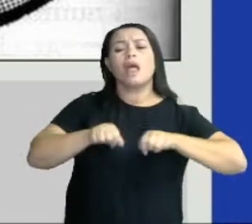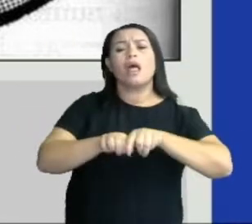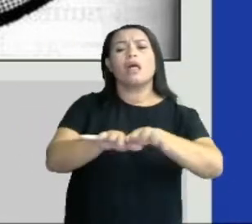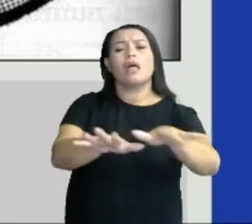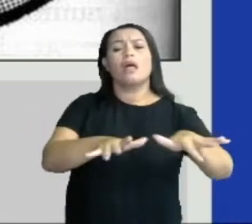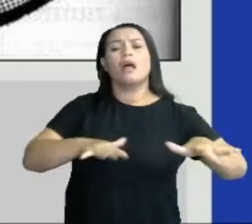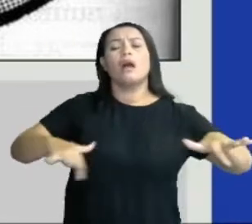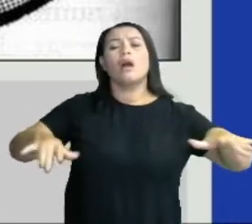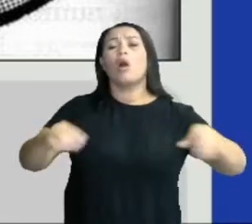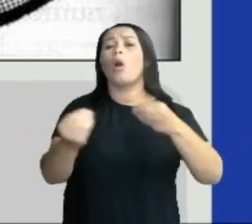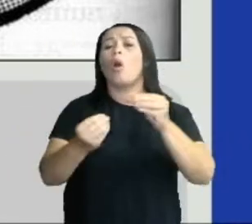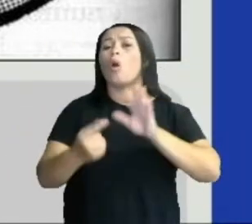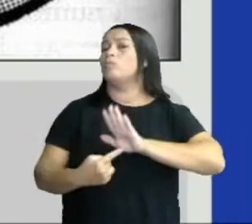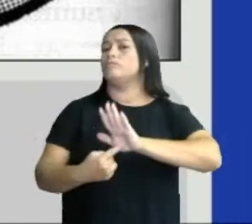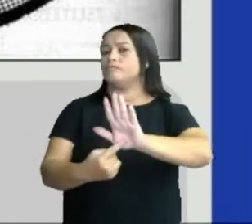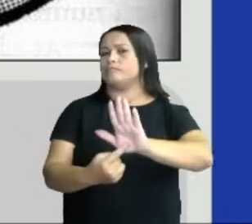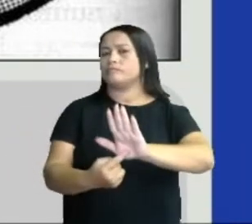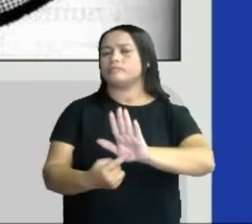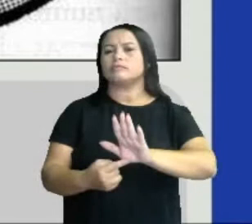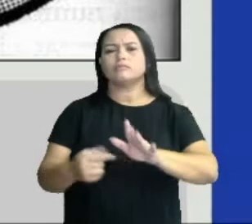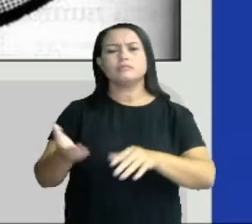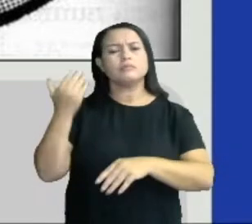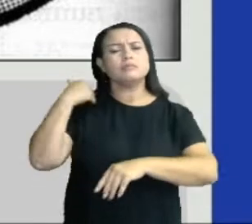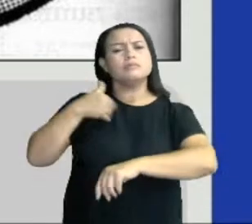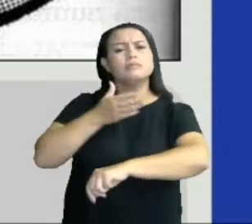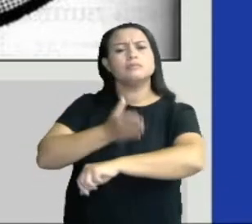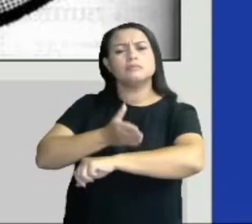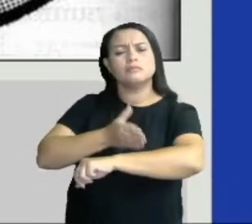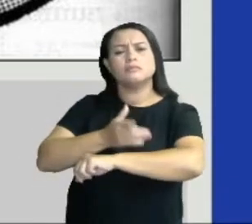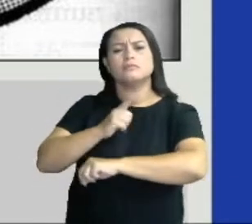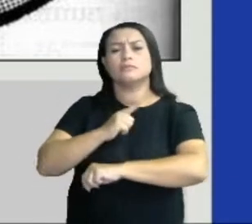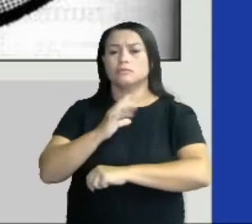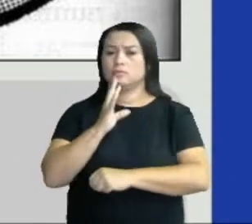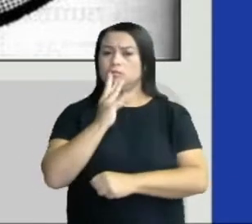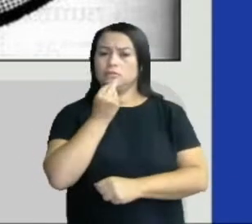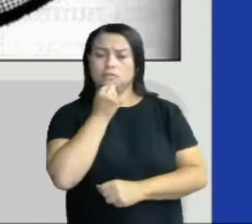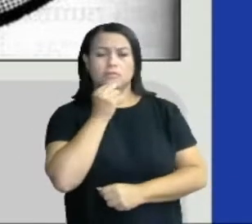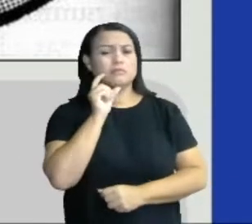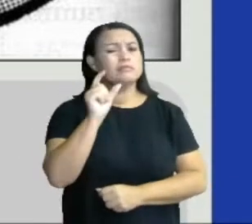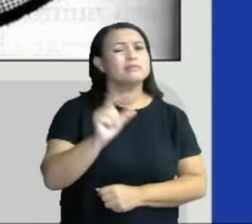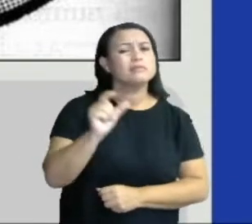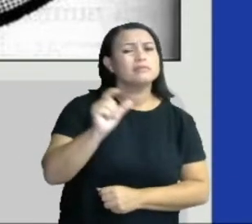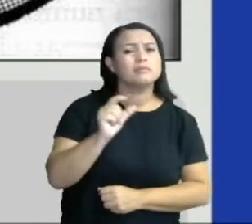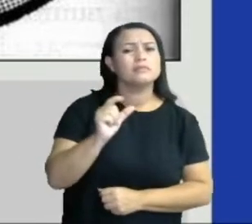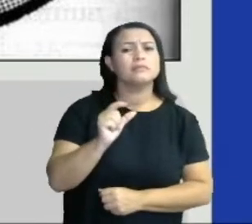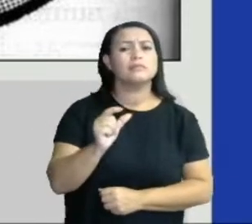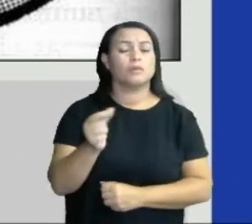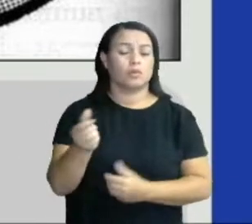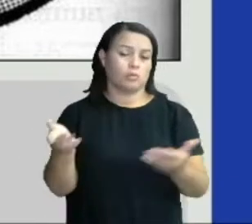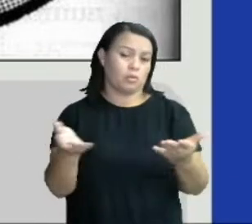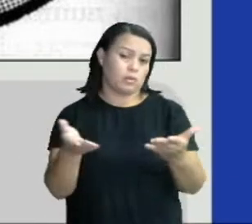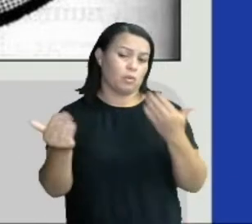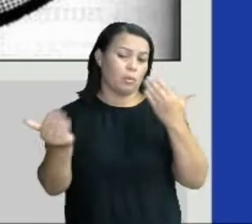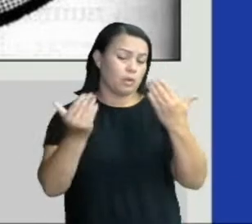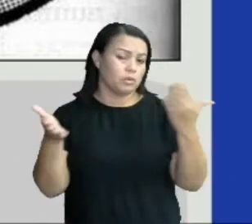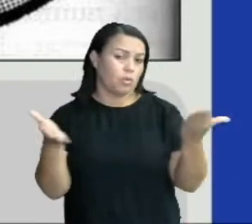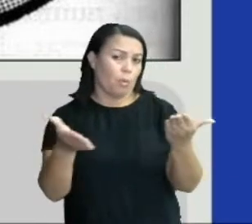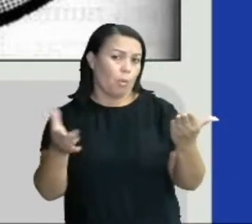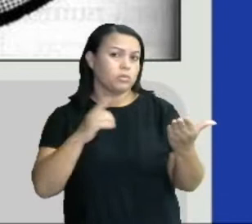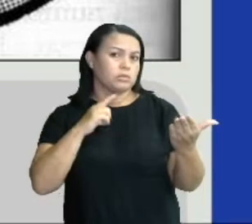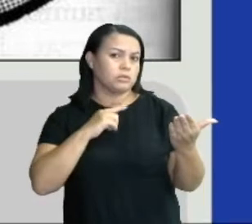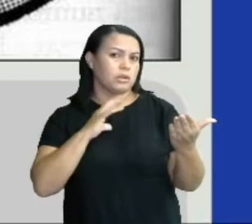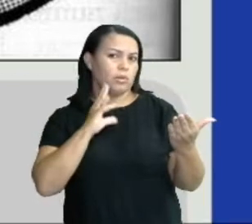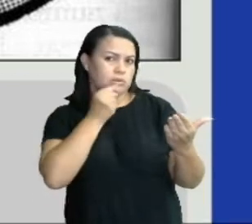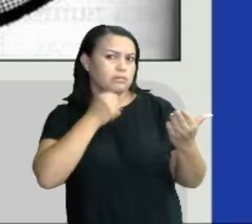esse espaço. Como na Idade Média o conhecimento ainda era era restrito, né, em comparação aos dias atuais, se tinha pouco